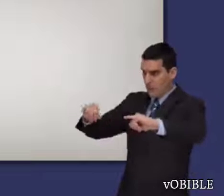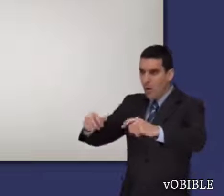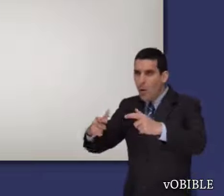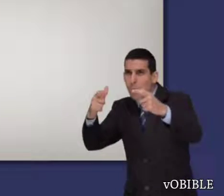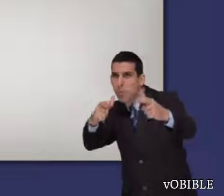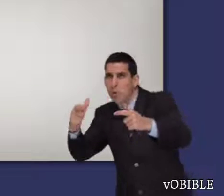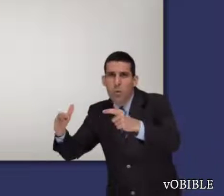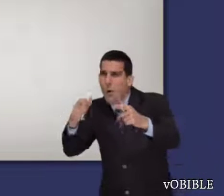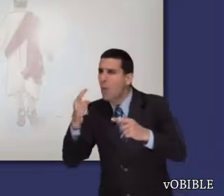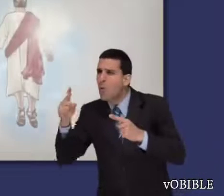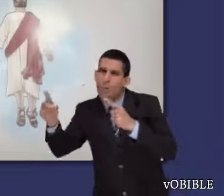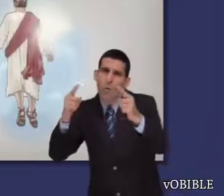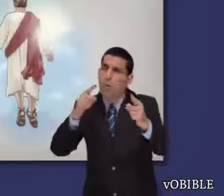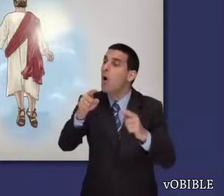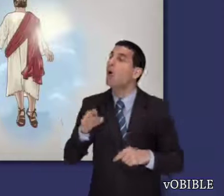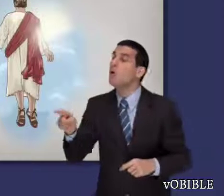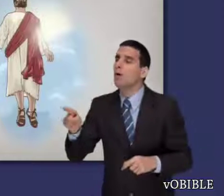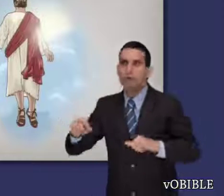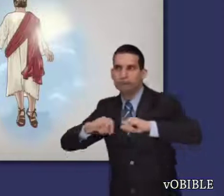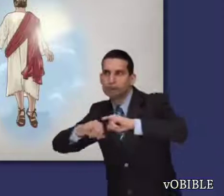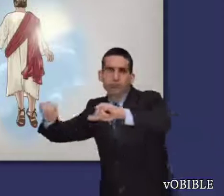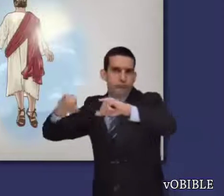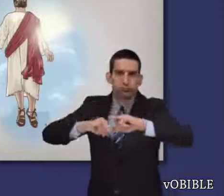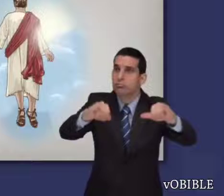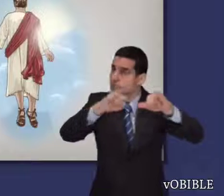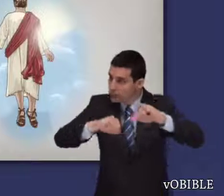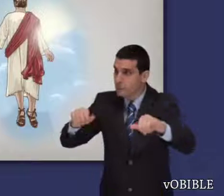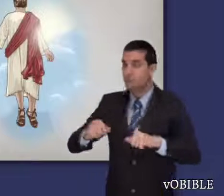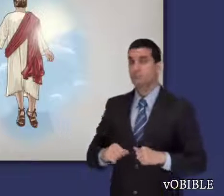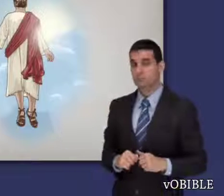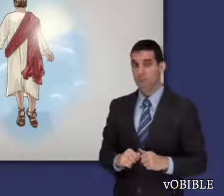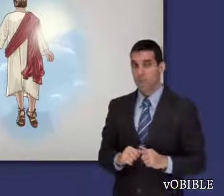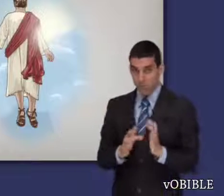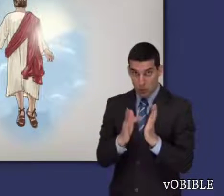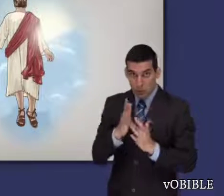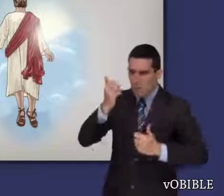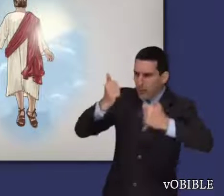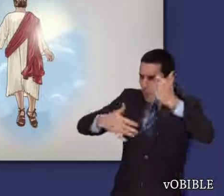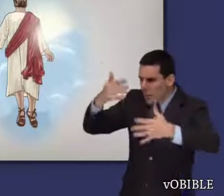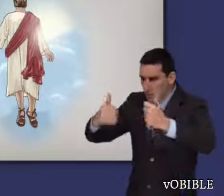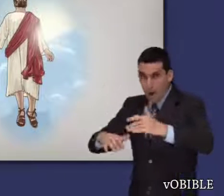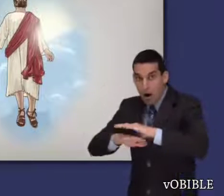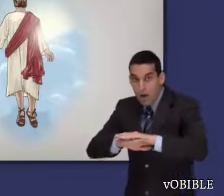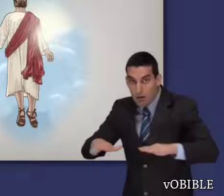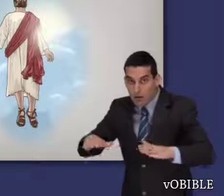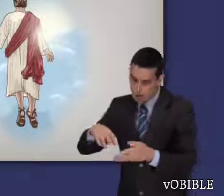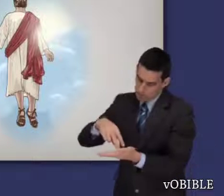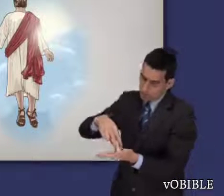No capítulo 1, Jesus diz que os seus discípulos darão testemunho dele até a parte mais distante da